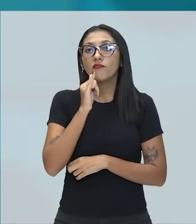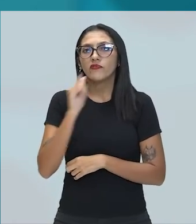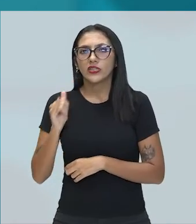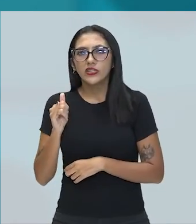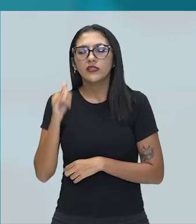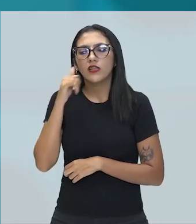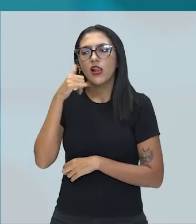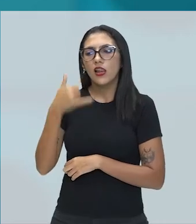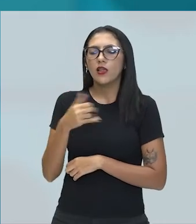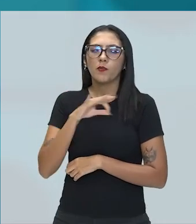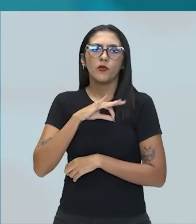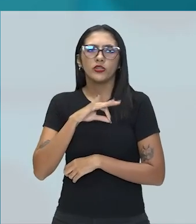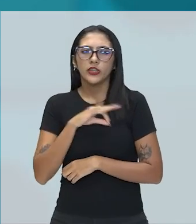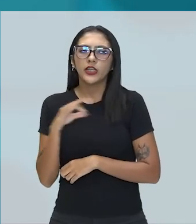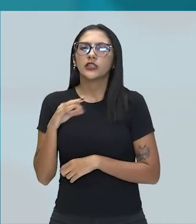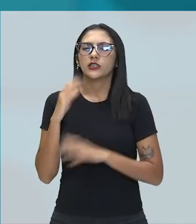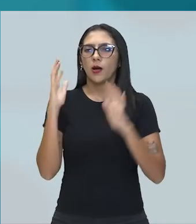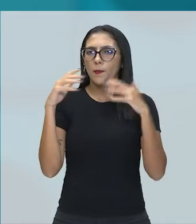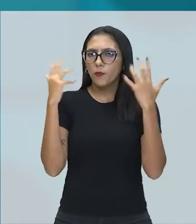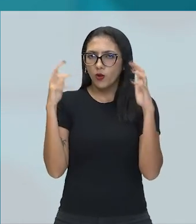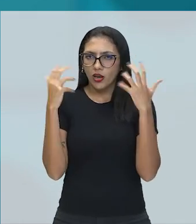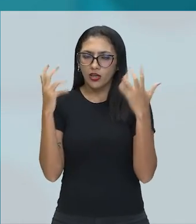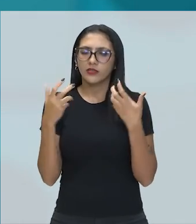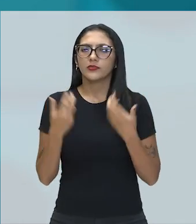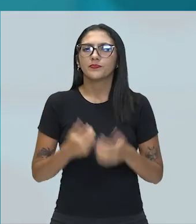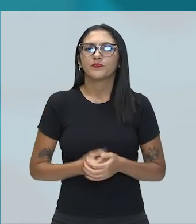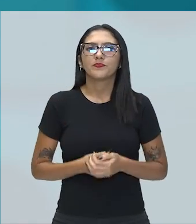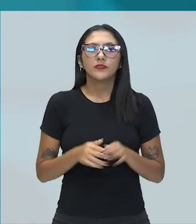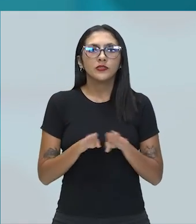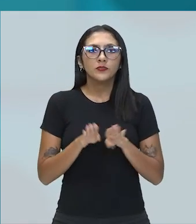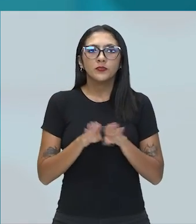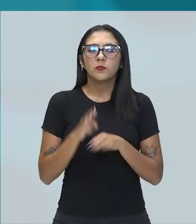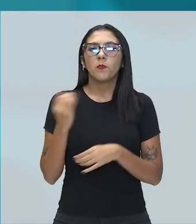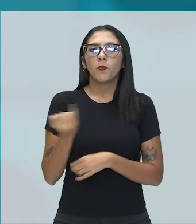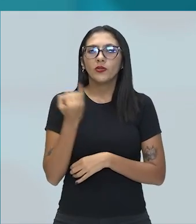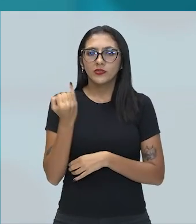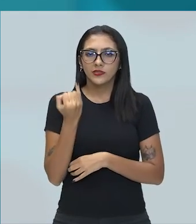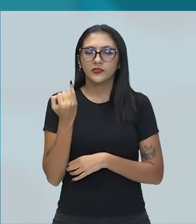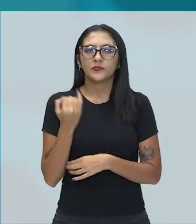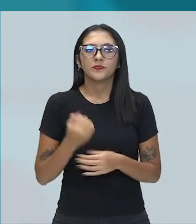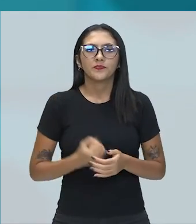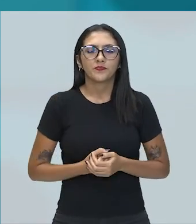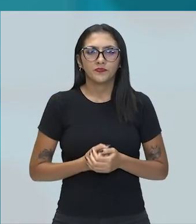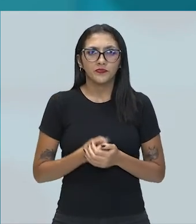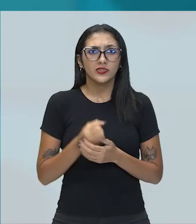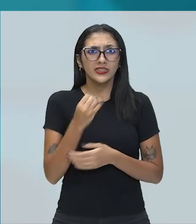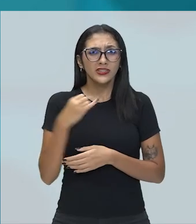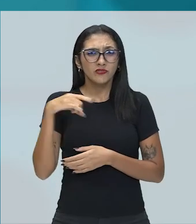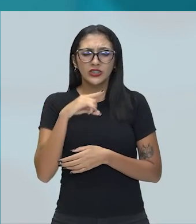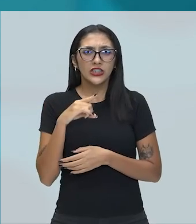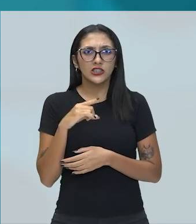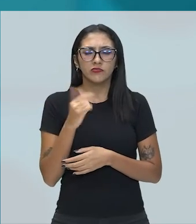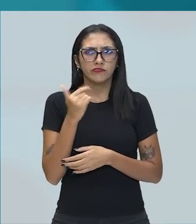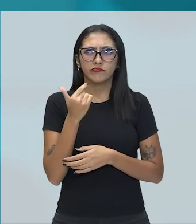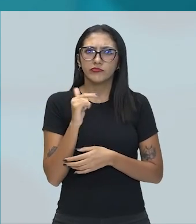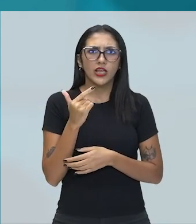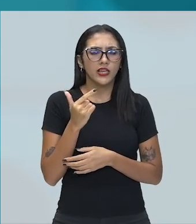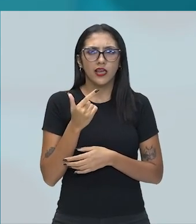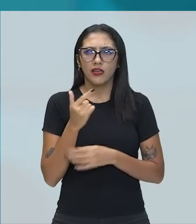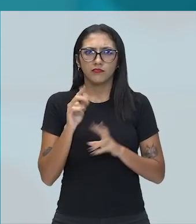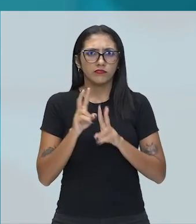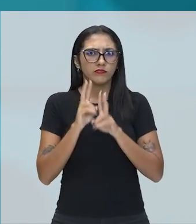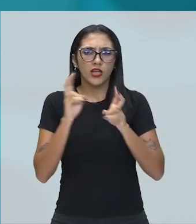emergencial e mais importante, não faça coisas que você não tem conhecimento para